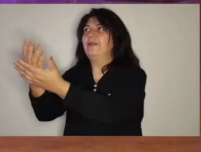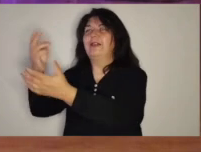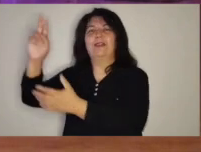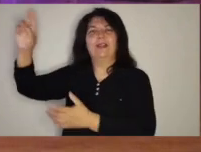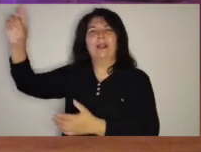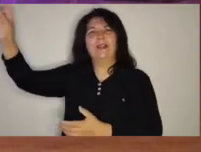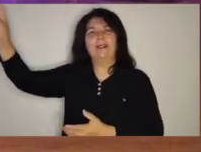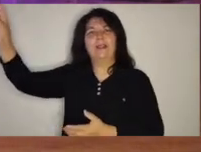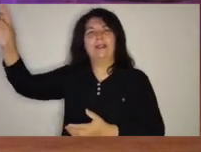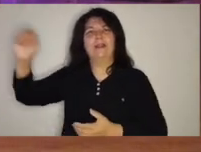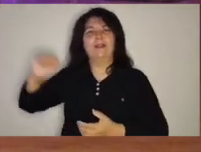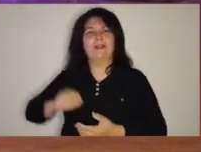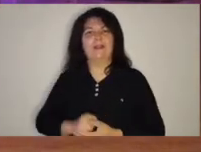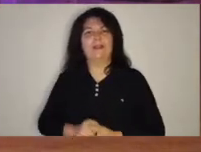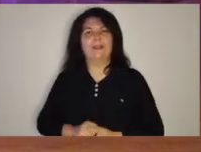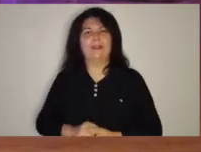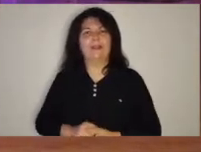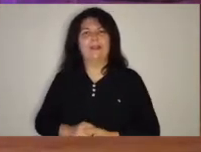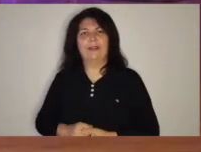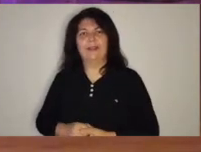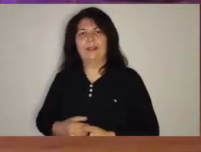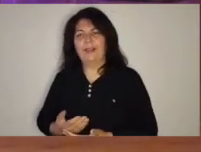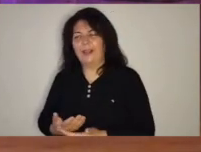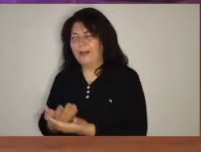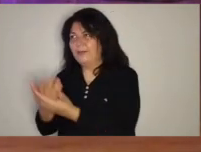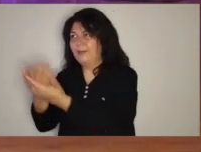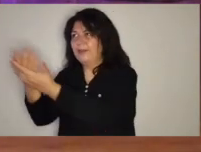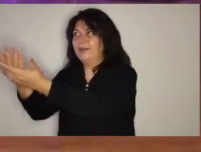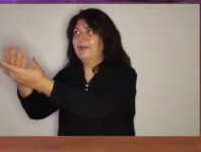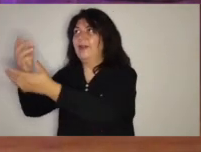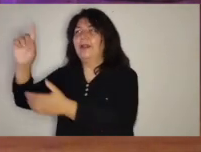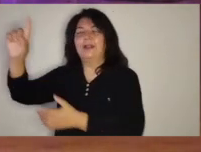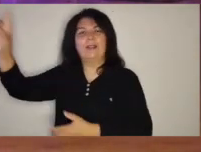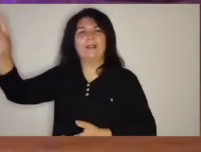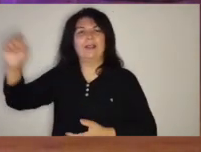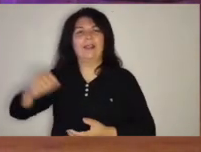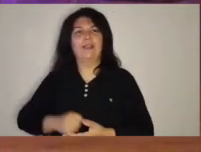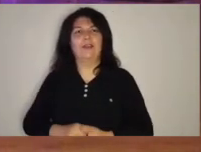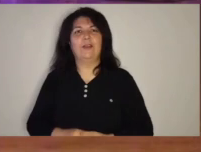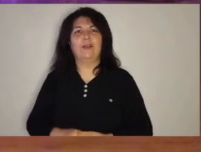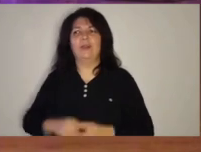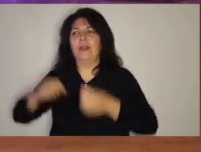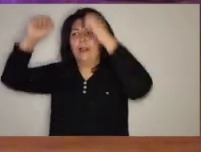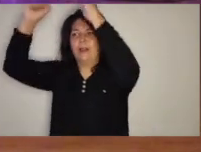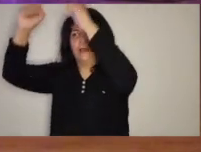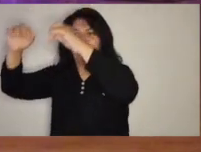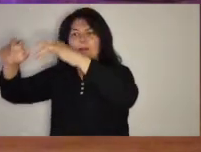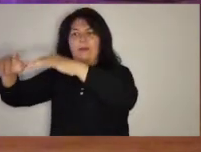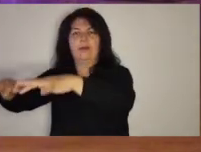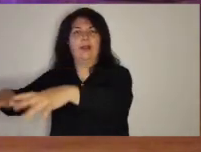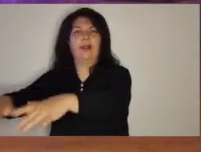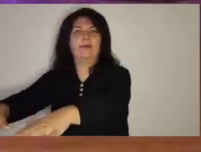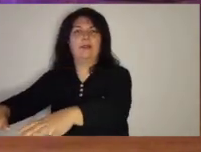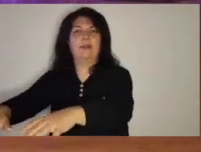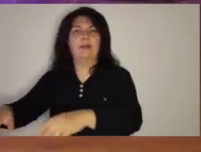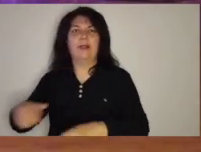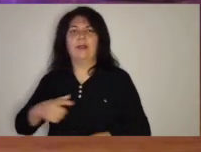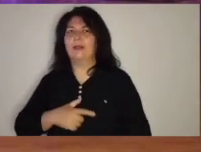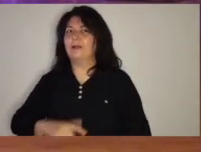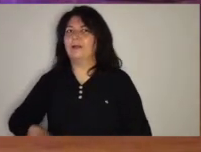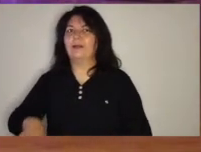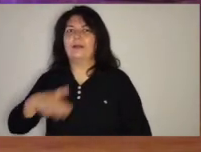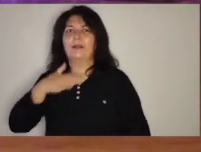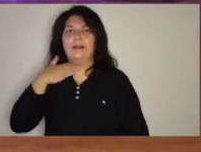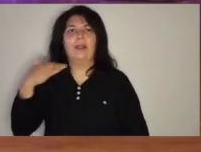e continuar servindo ao Senhor. O que o Senhor fala ao meu coração hoje, irmãos, é que hoje nós aprendemos sobre duas